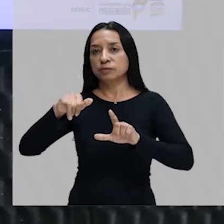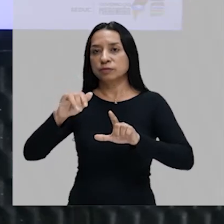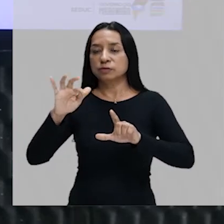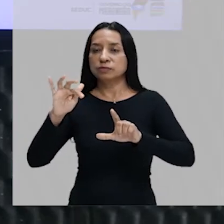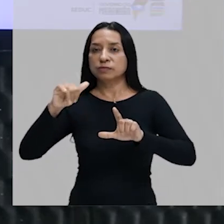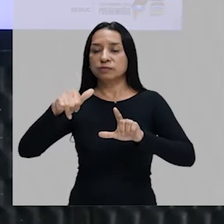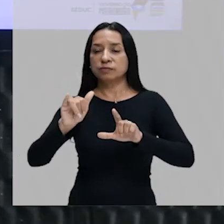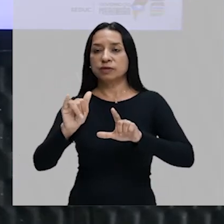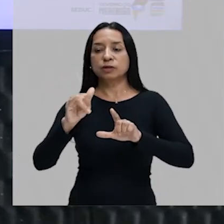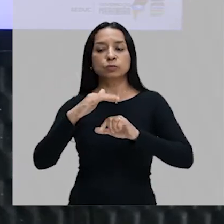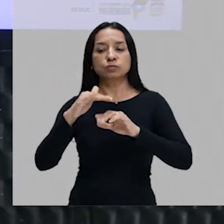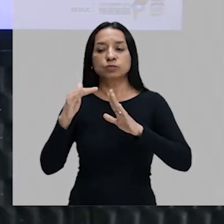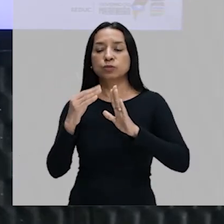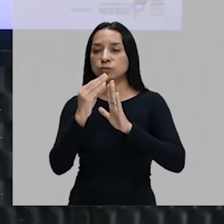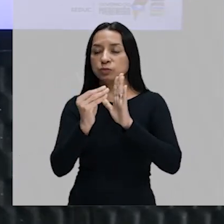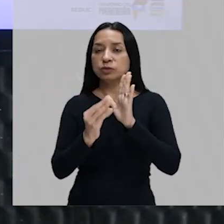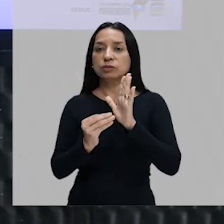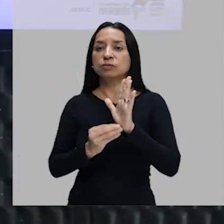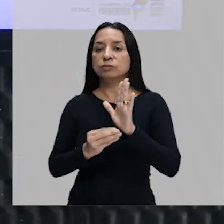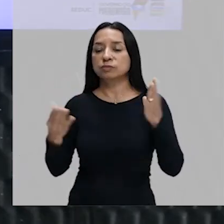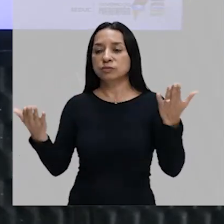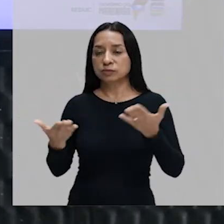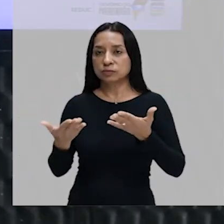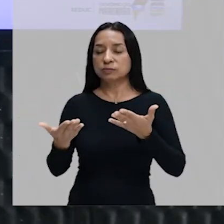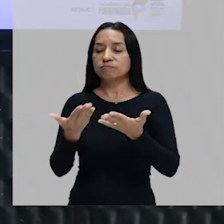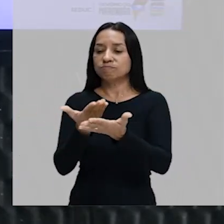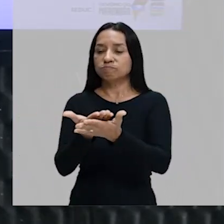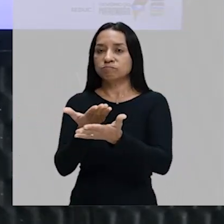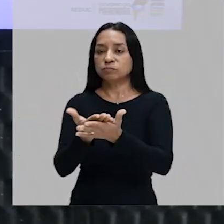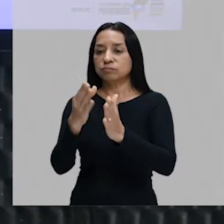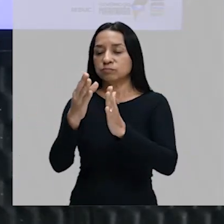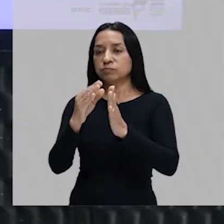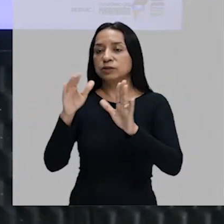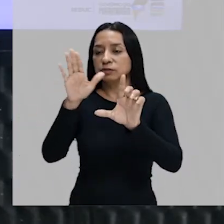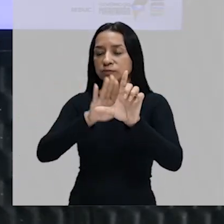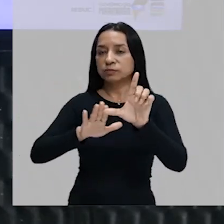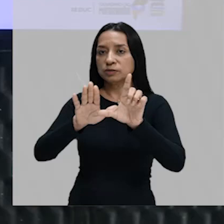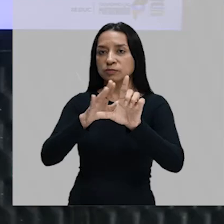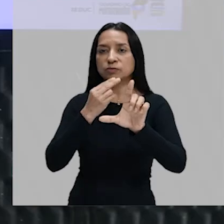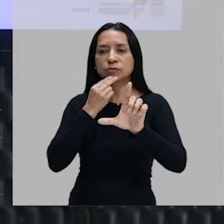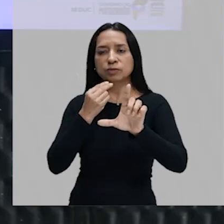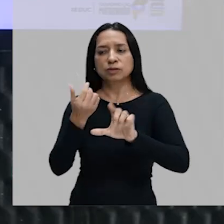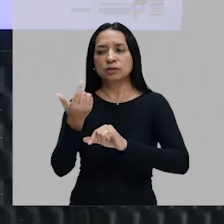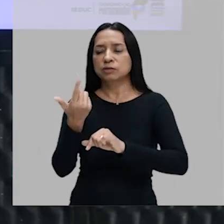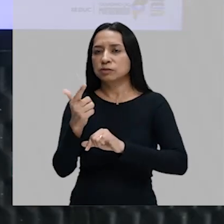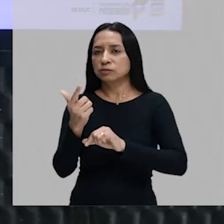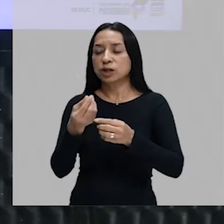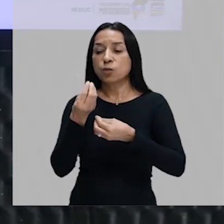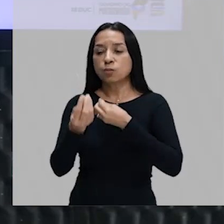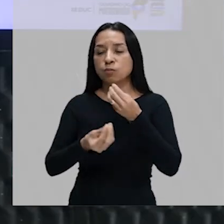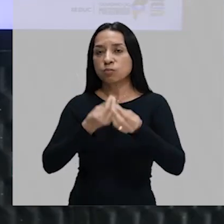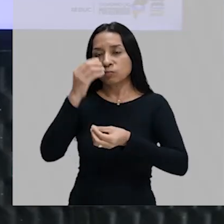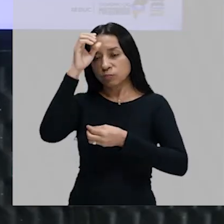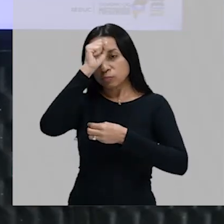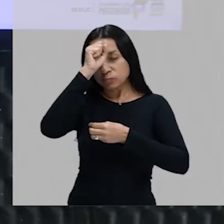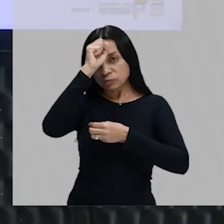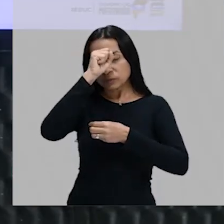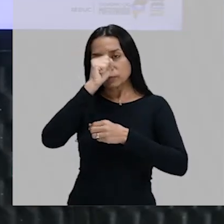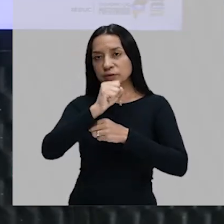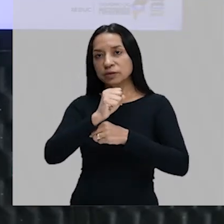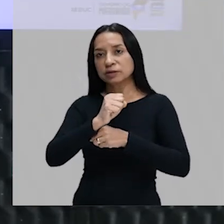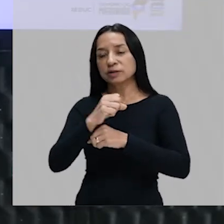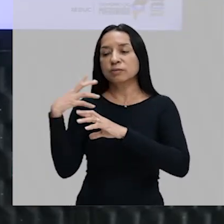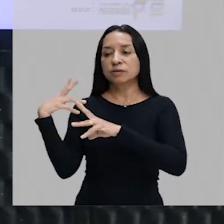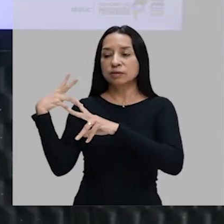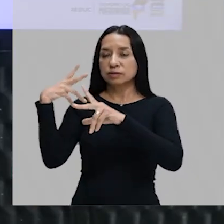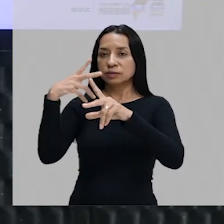esse conteúdo que nós trabalhamos aqui na plataforma. Então, não tem desculpa para você não aprender, para você não estudar, para não reforçar, para não